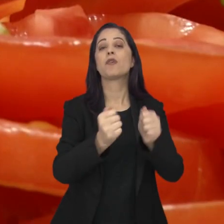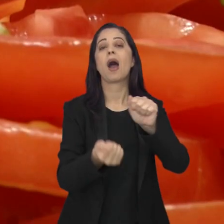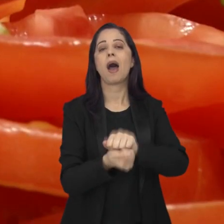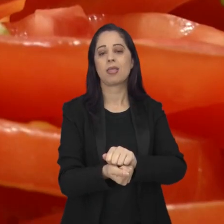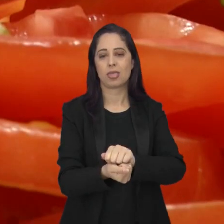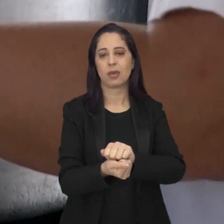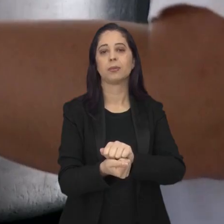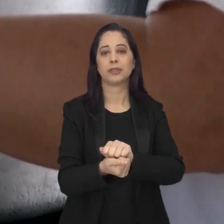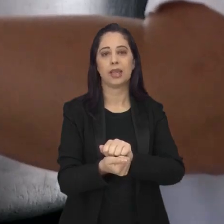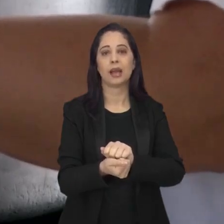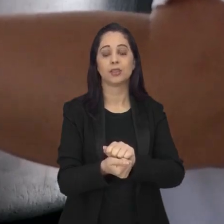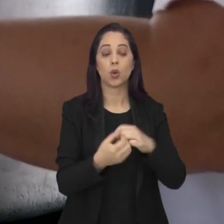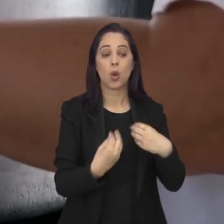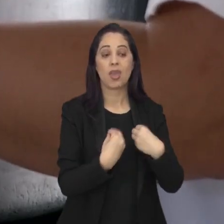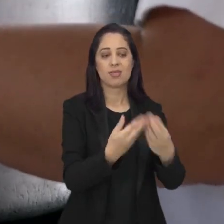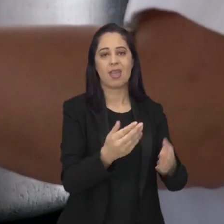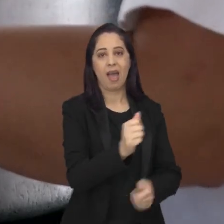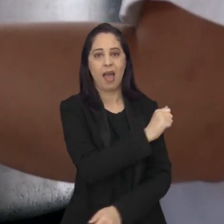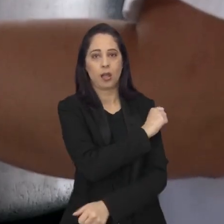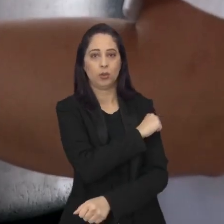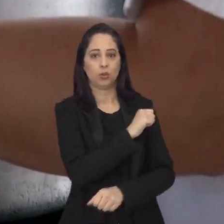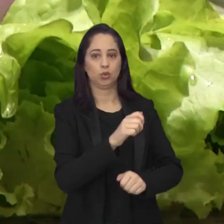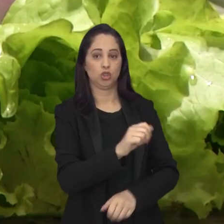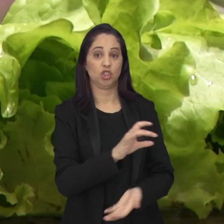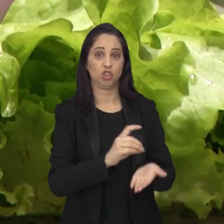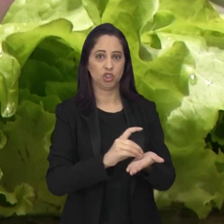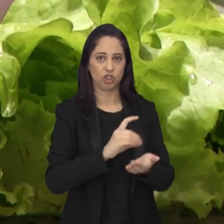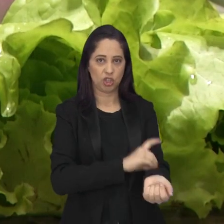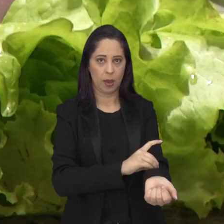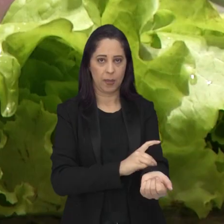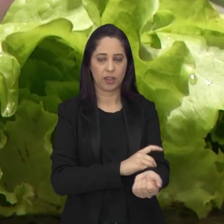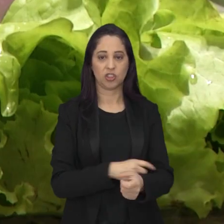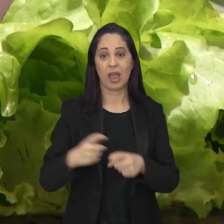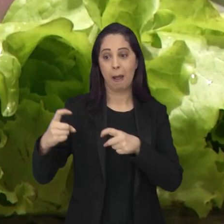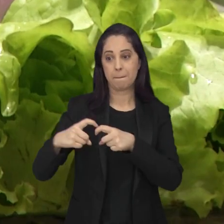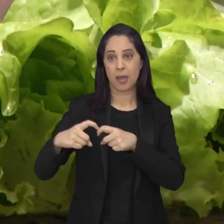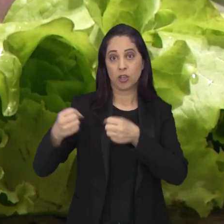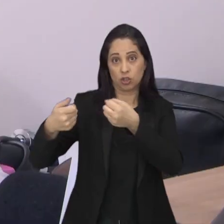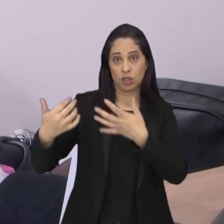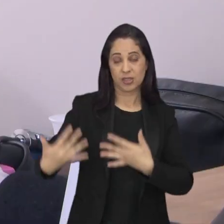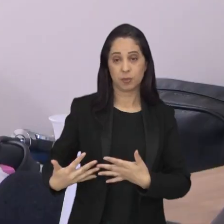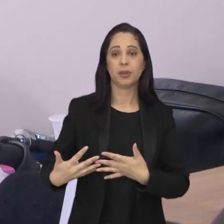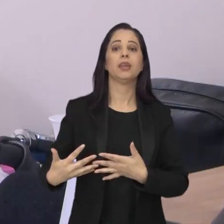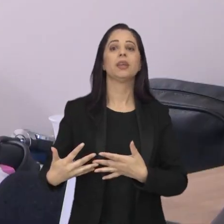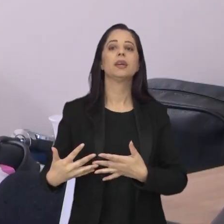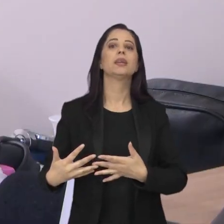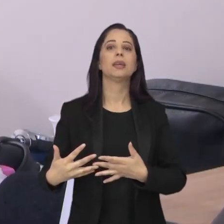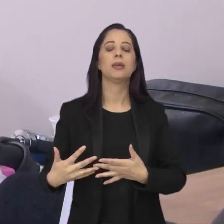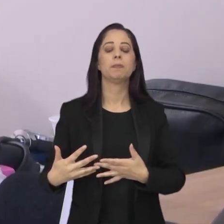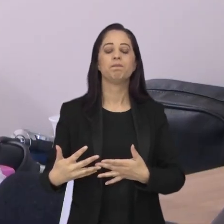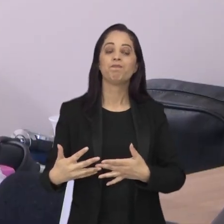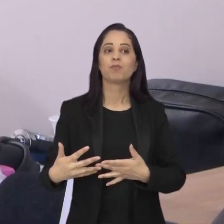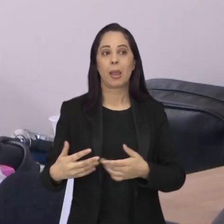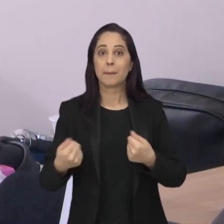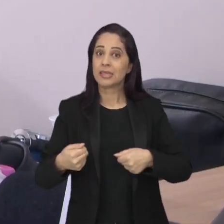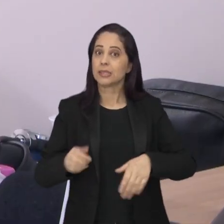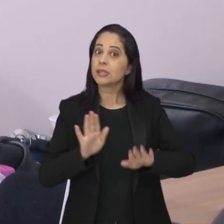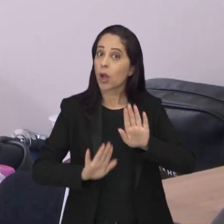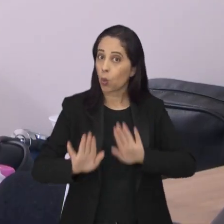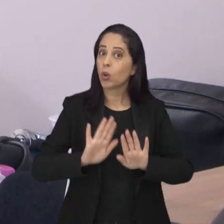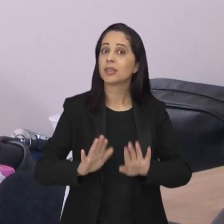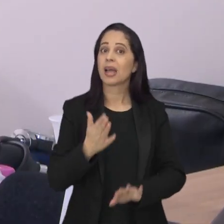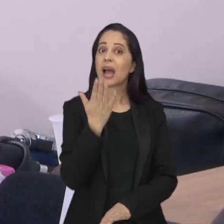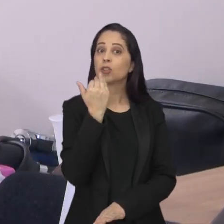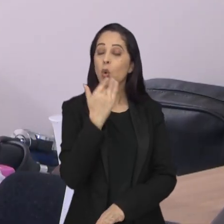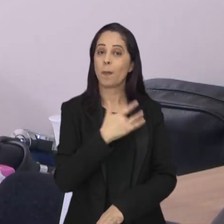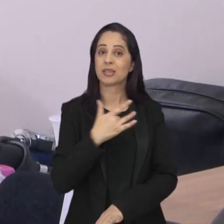específica e ajustada por um profissional competente para os alunos com diabetes. A médica endocrinologista explica que os